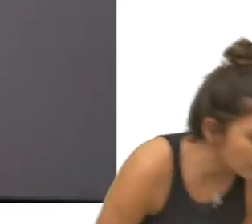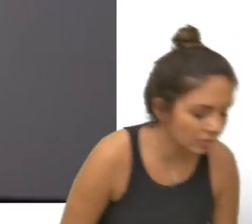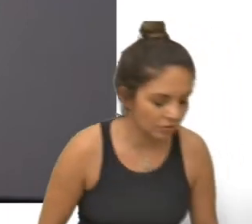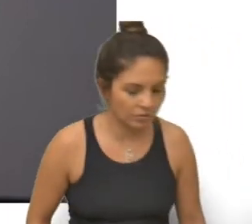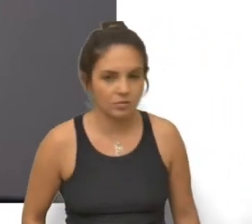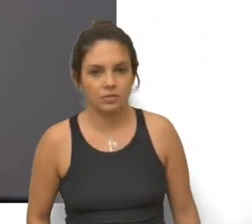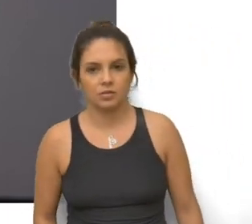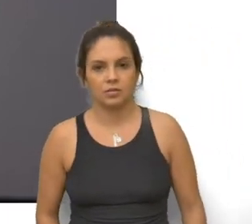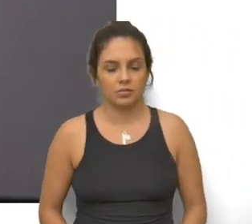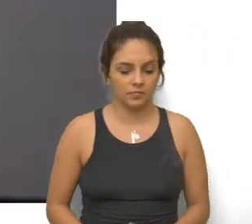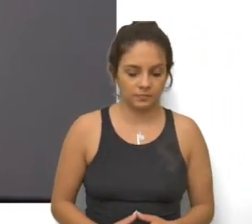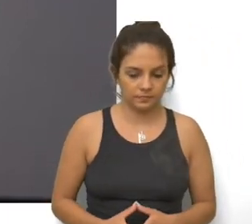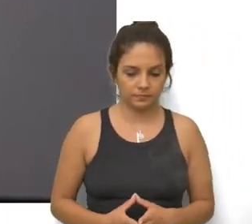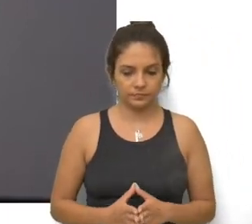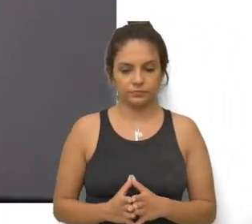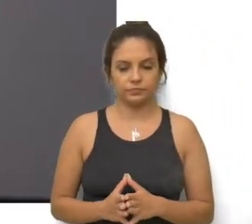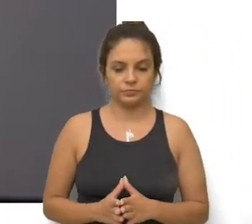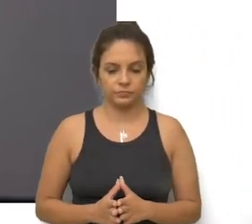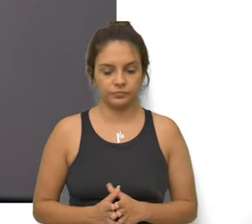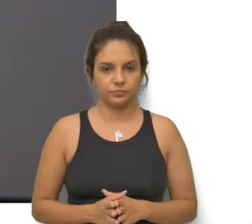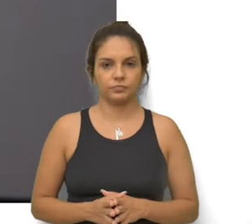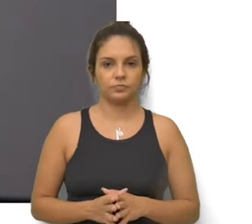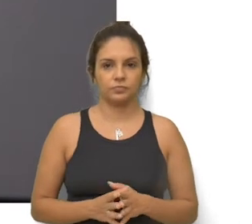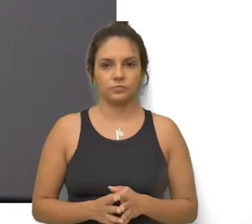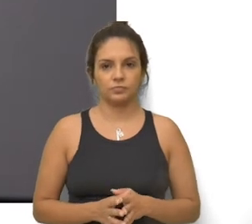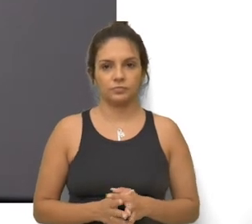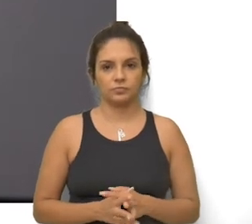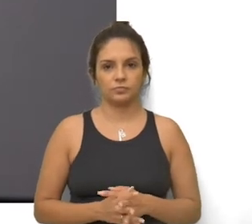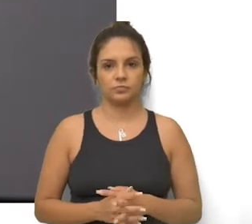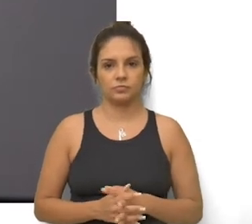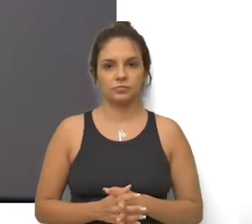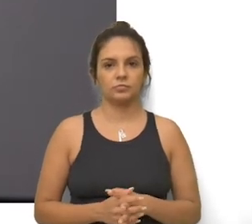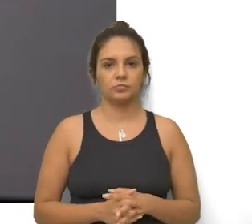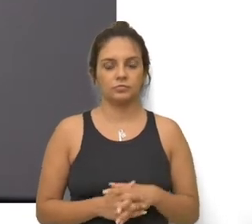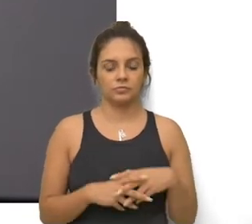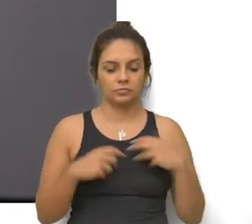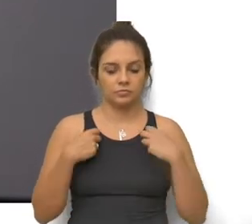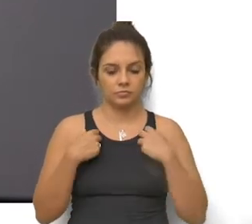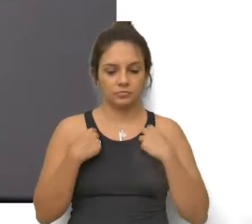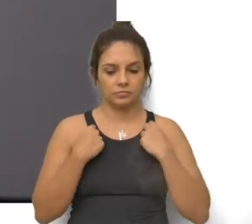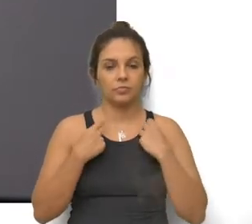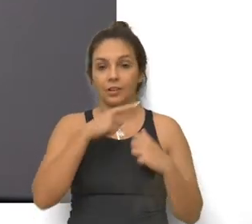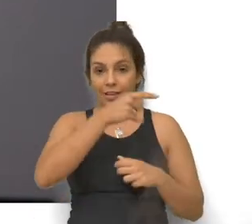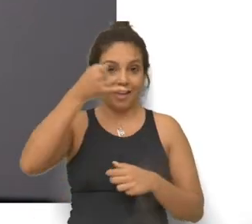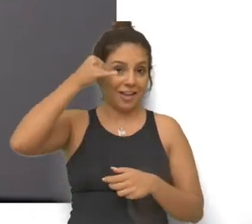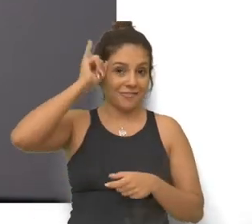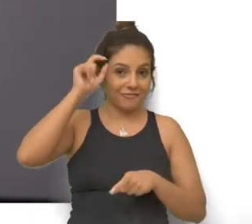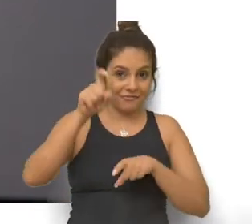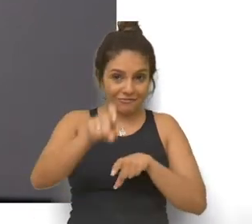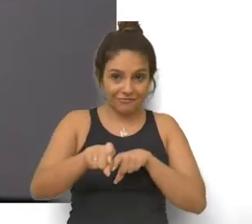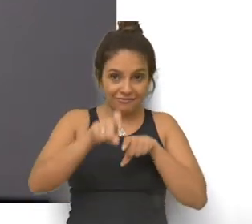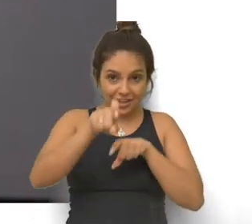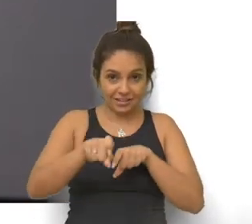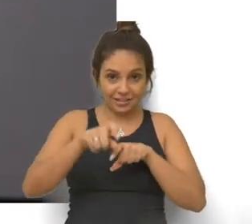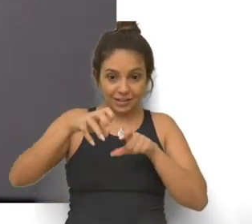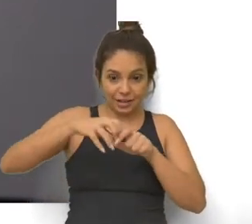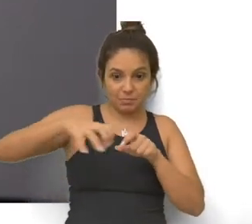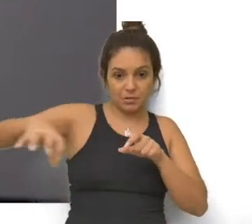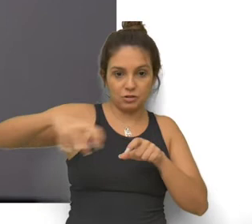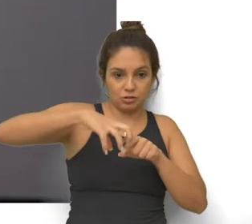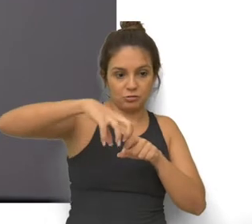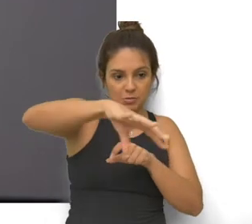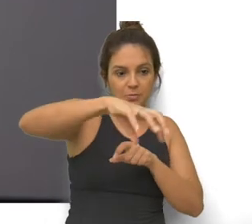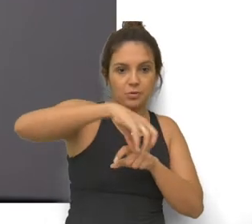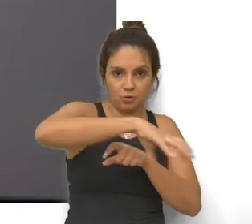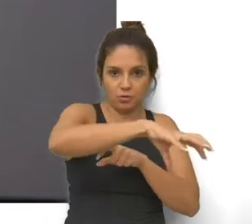bairro que a Lota inventou. Era a Fazenda Samambaia, da qual ela era herdeira, que ela desmembrou num